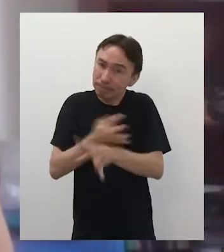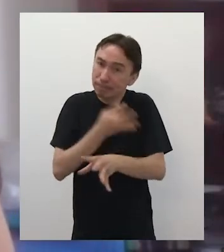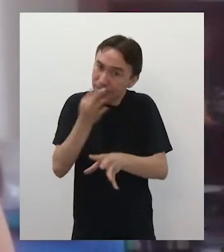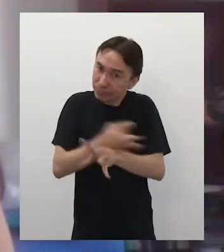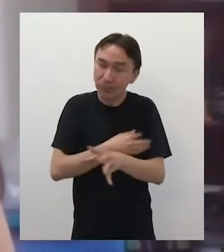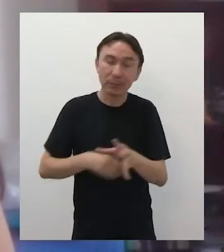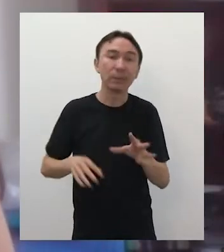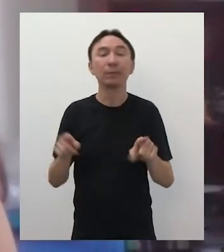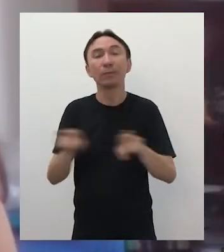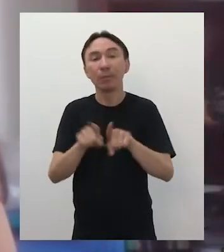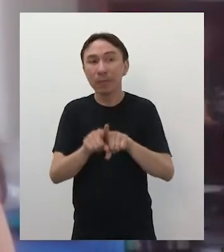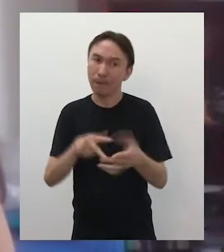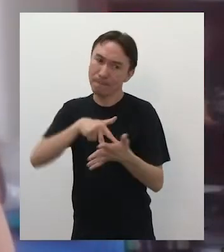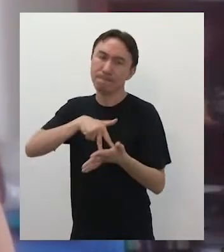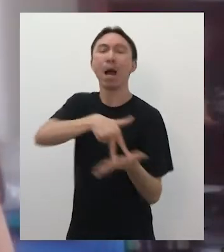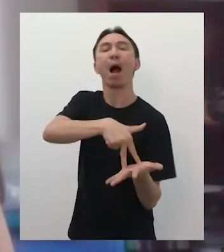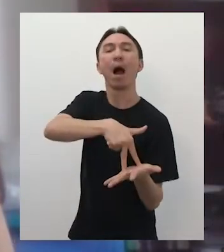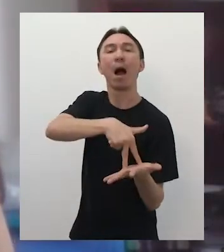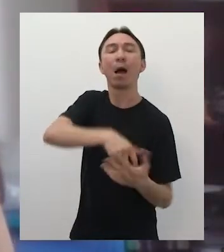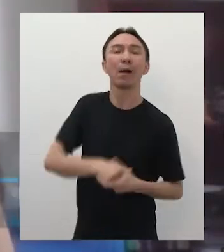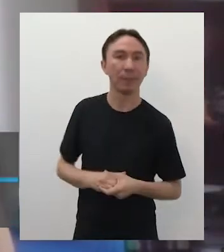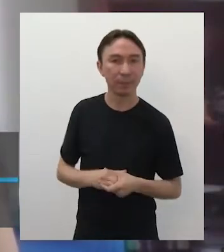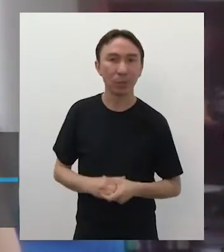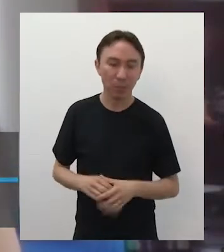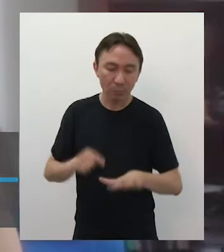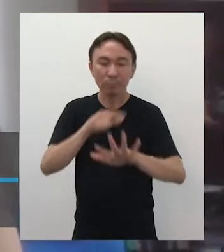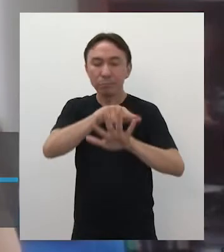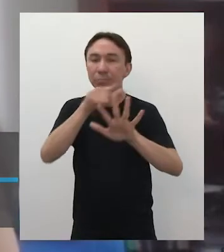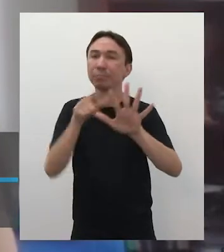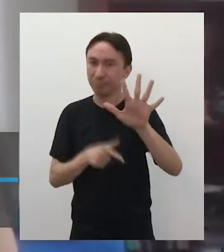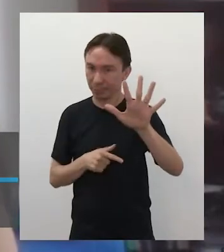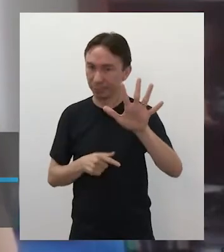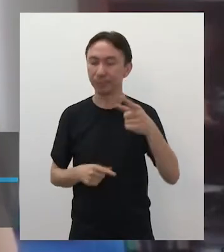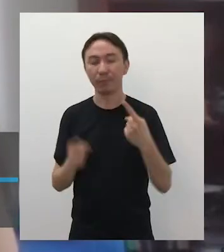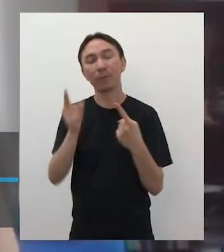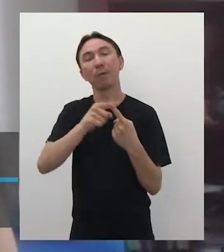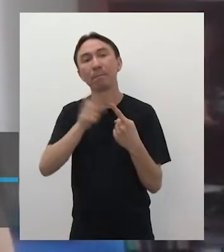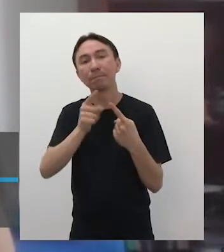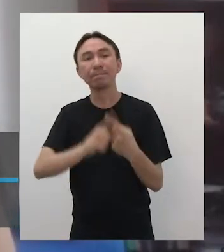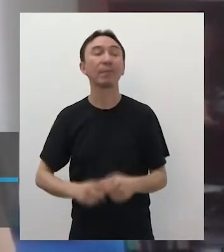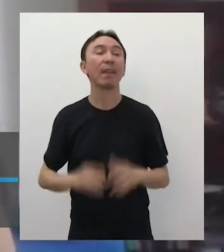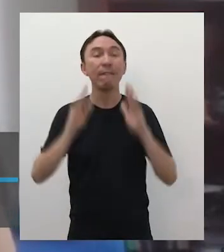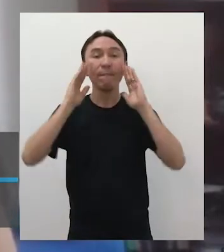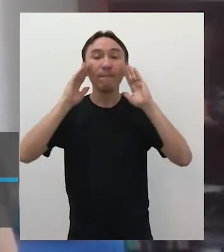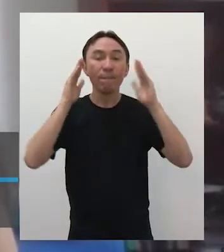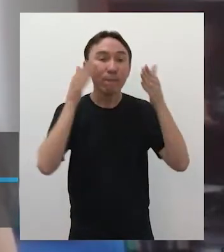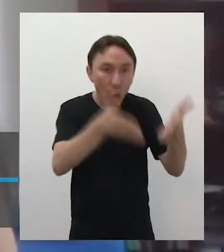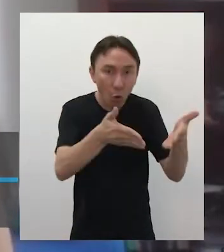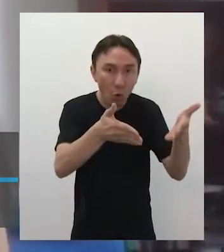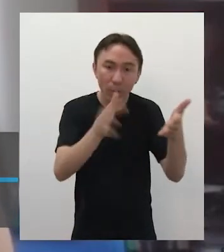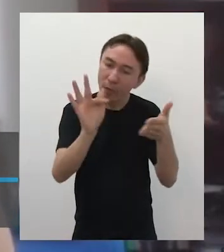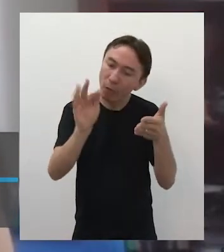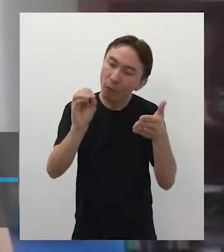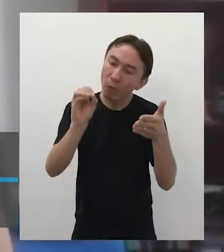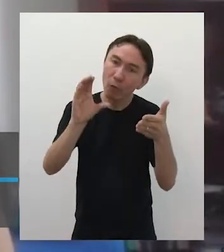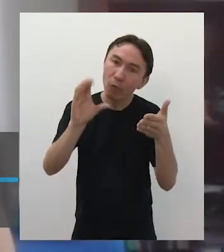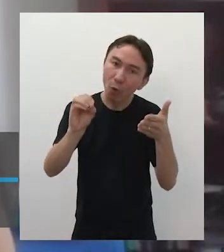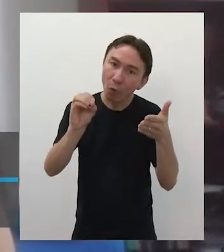5, que são o foco, a responsabilidade, a organização,